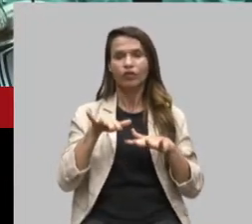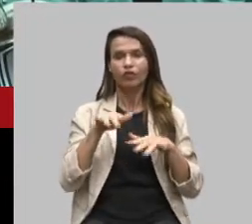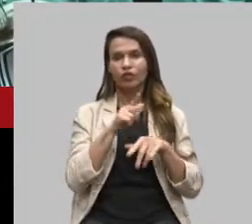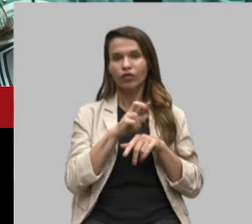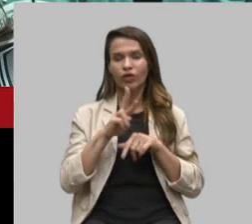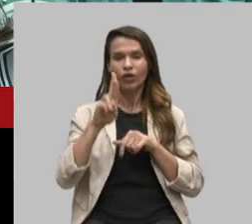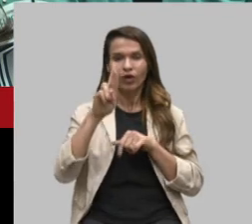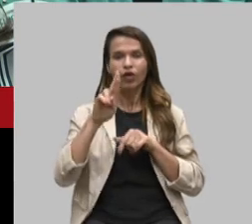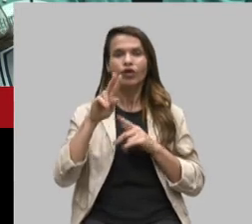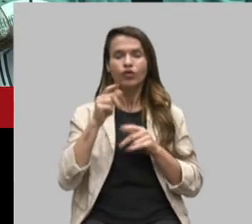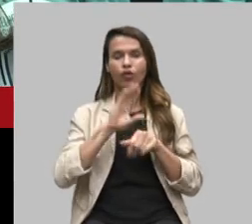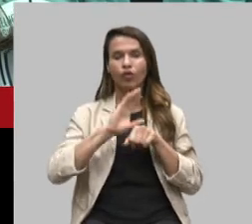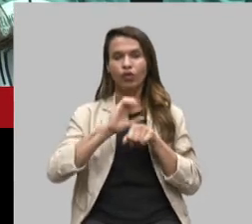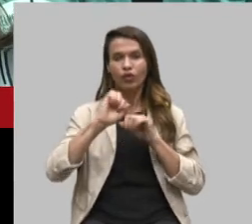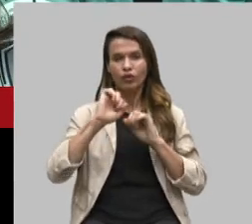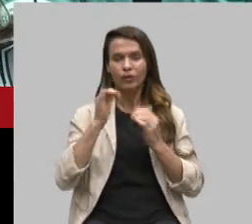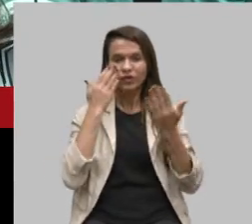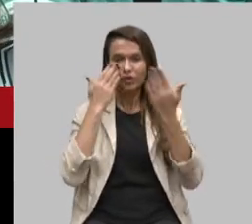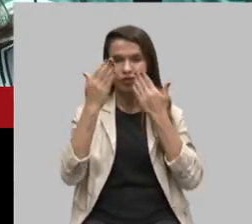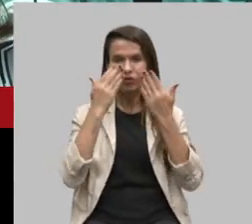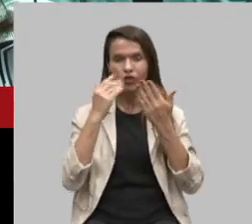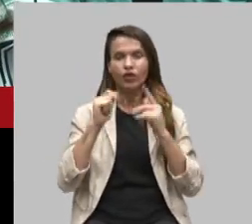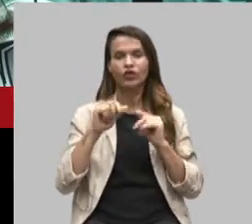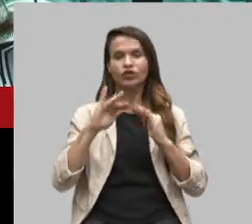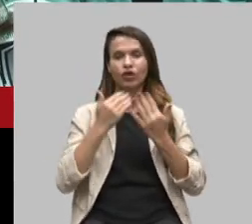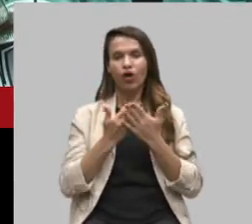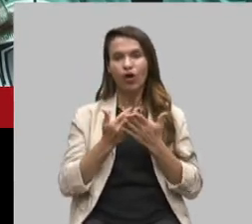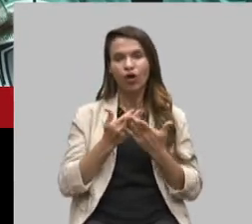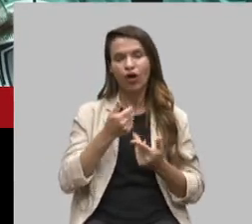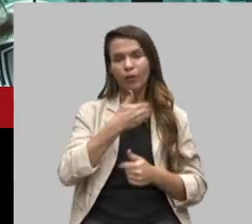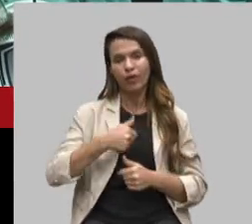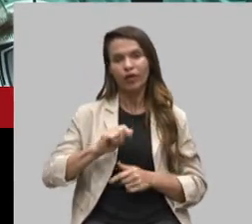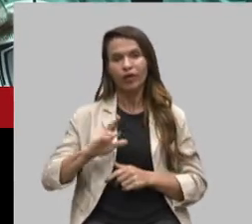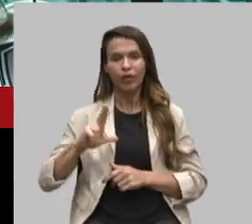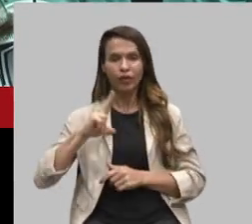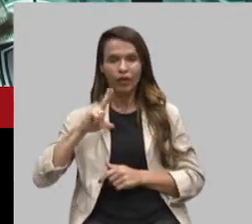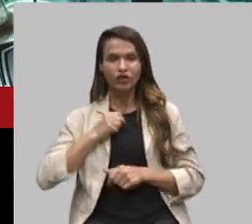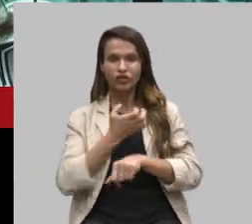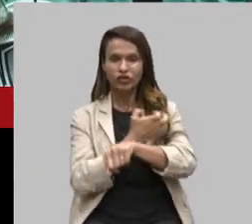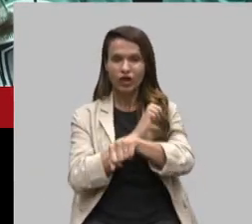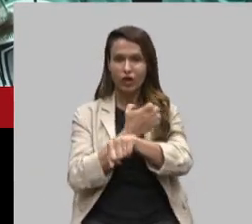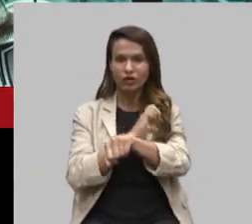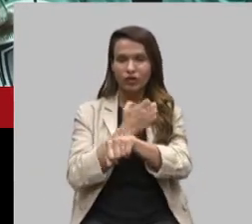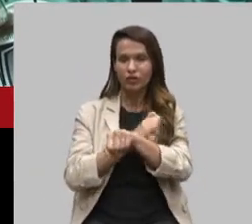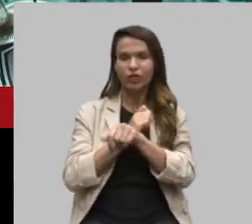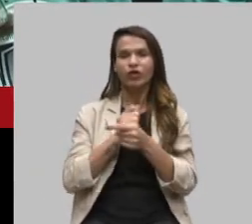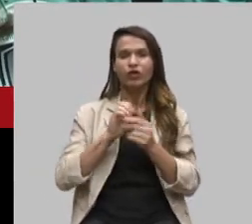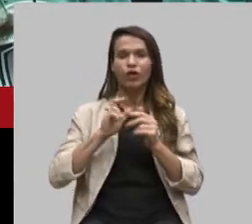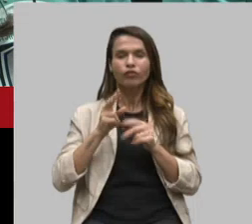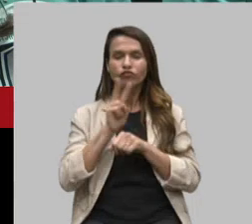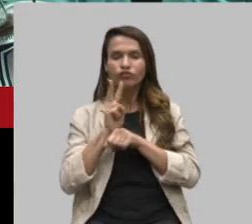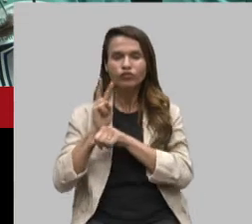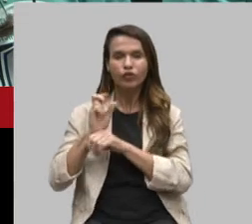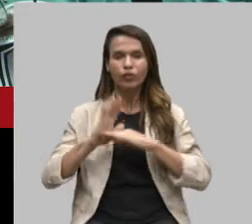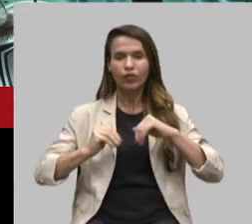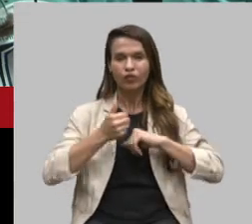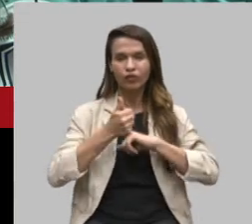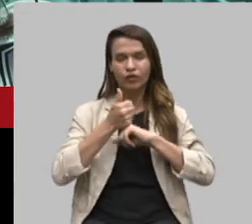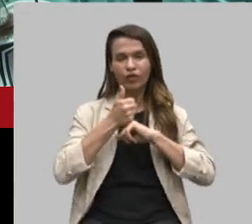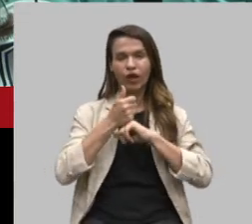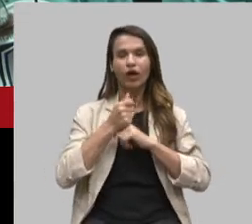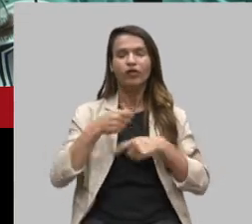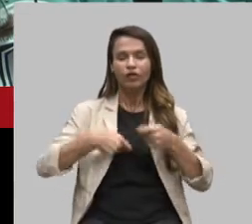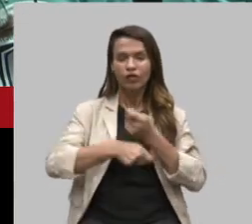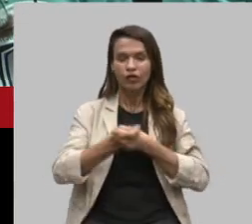escolas públicas e privadas como Estagiários sendo sendo supervisionados por um profissional formado que irá administrar uma central de